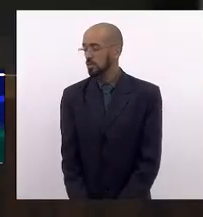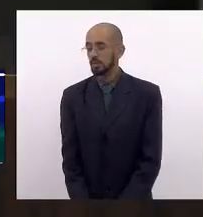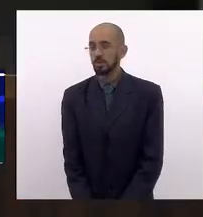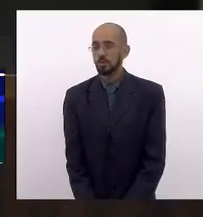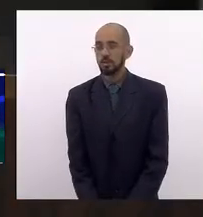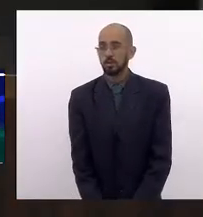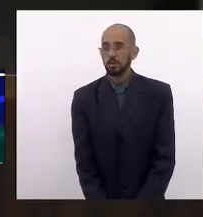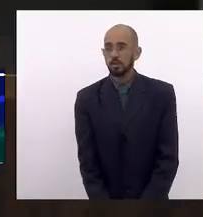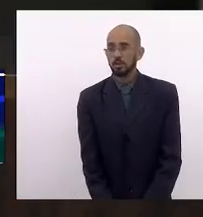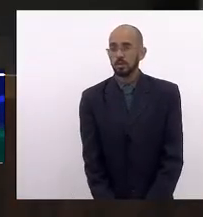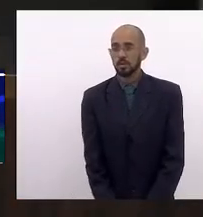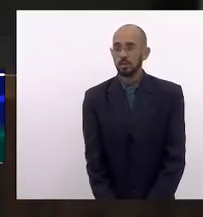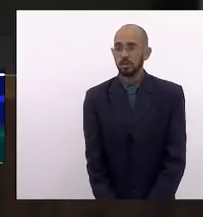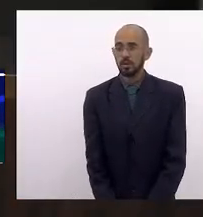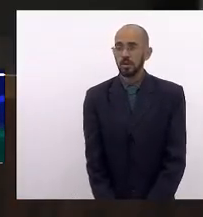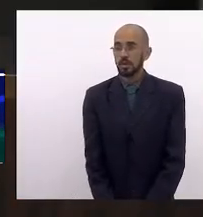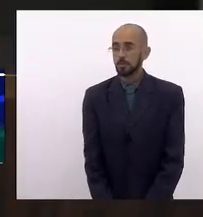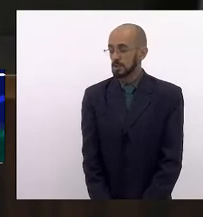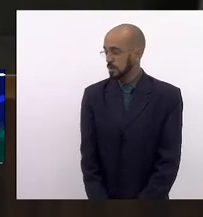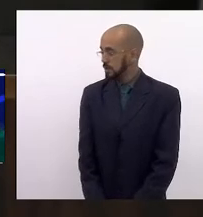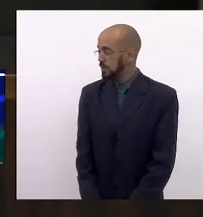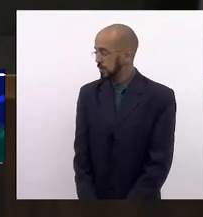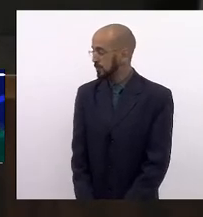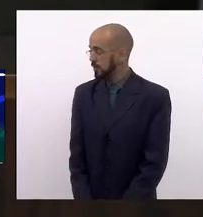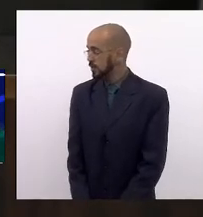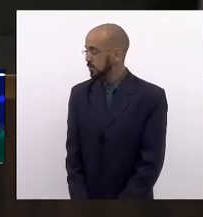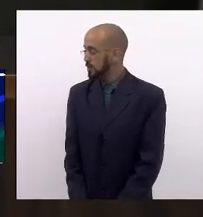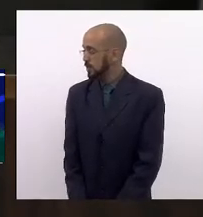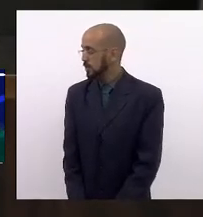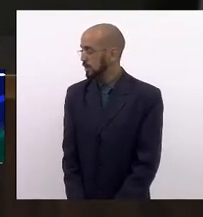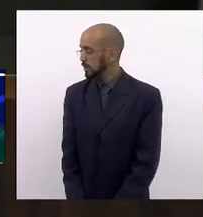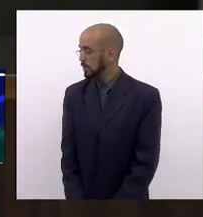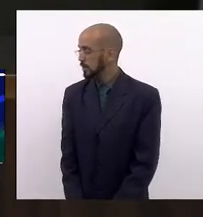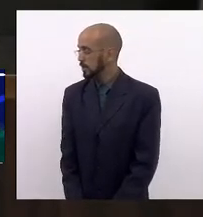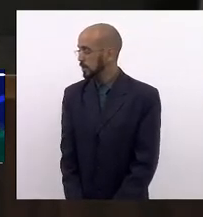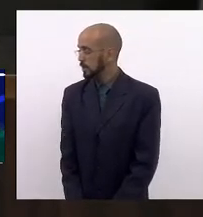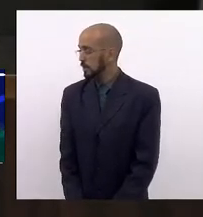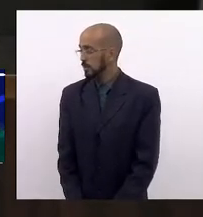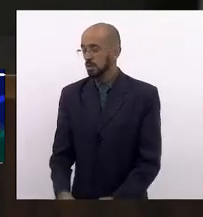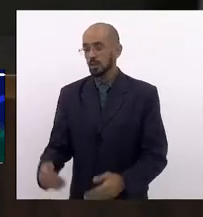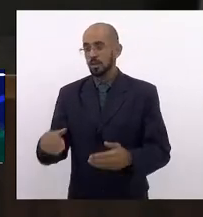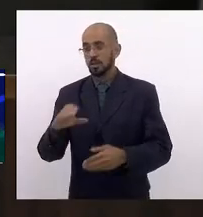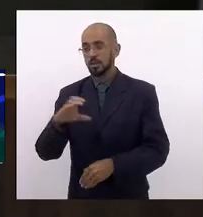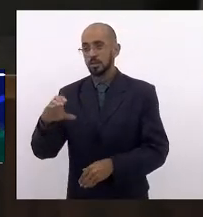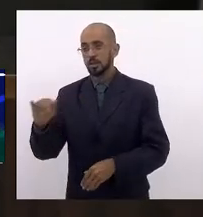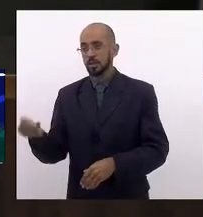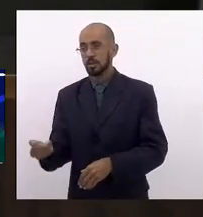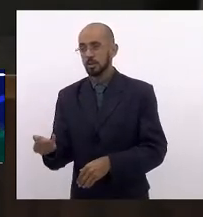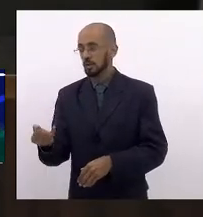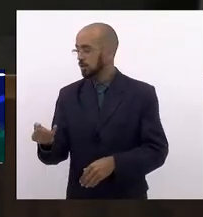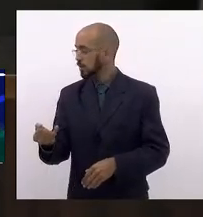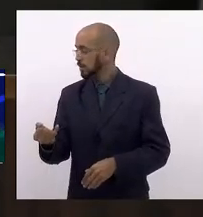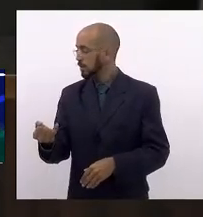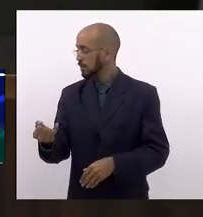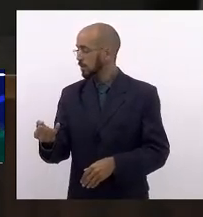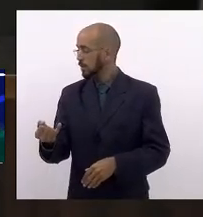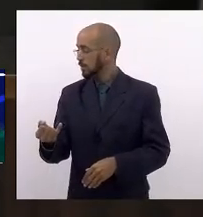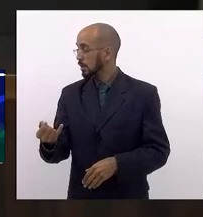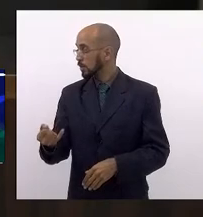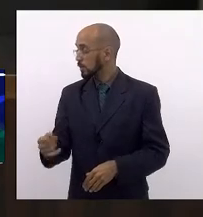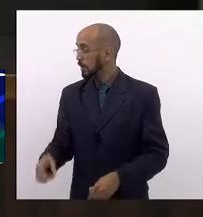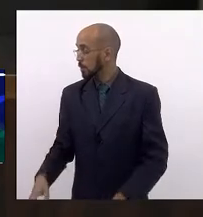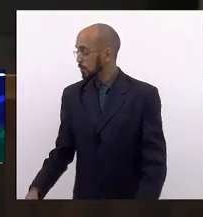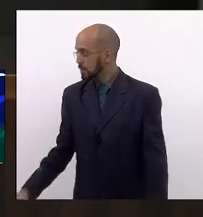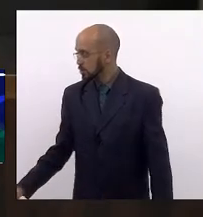demitidas em votação do substitutivo da comissão de concessão de seus que aprova resolução aprovada a redação do vencido